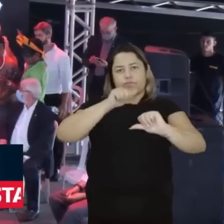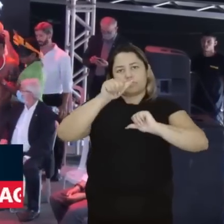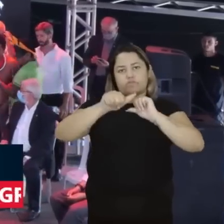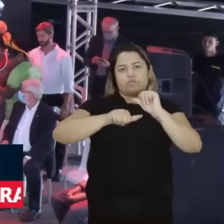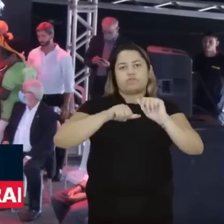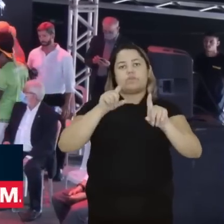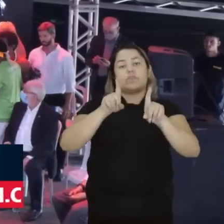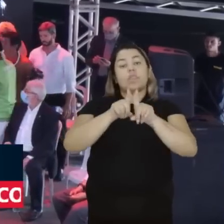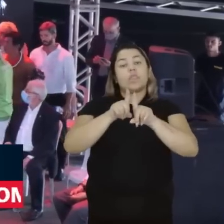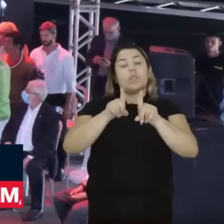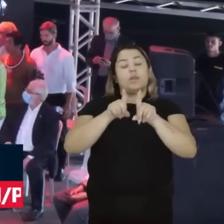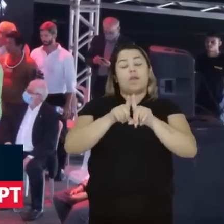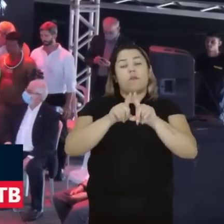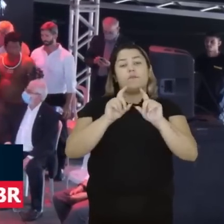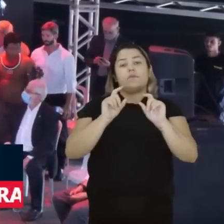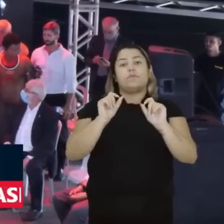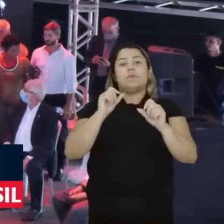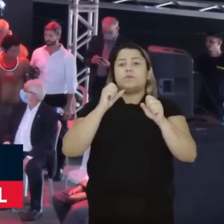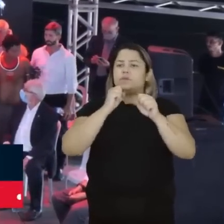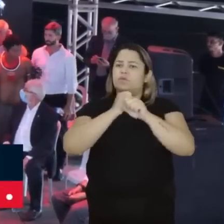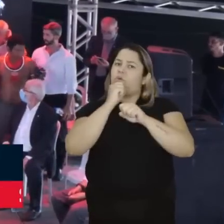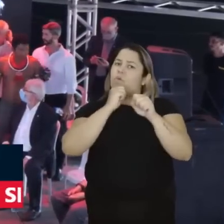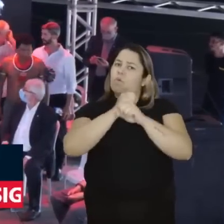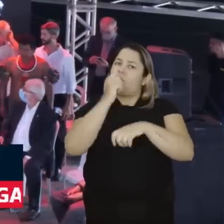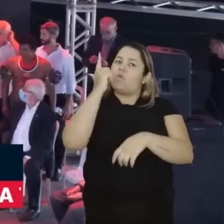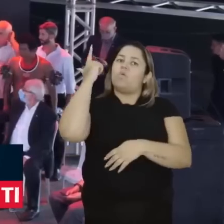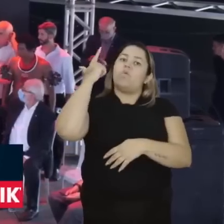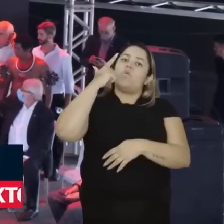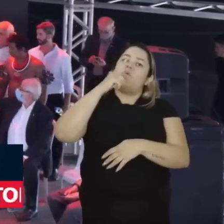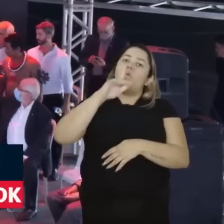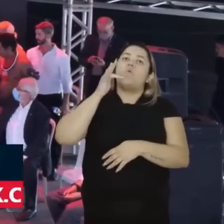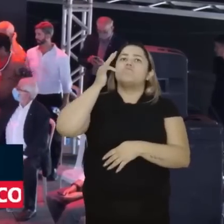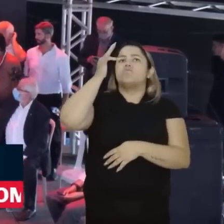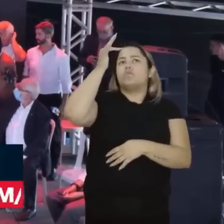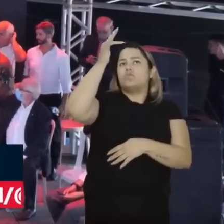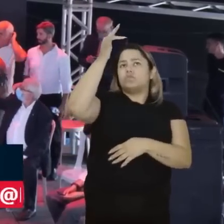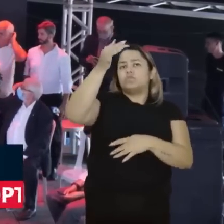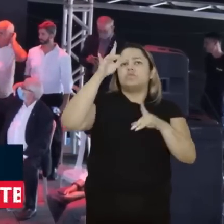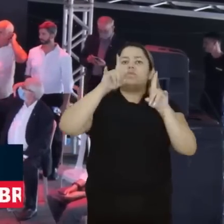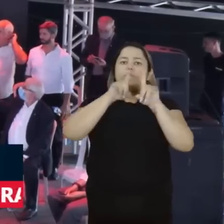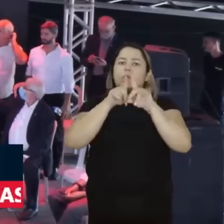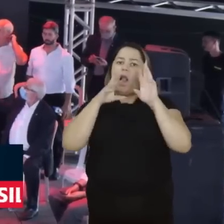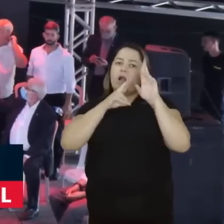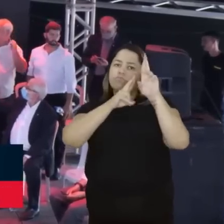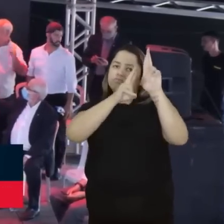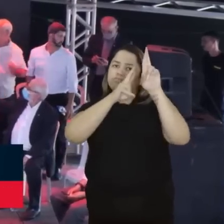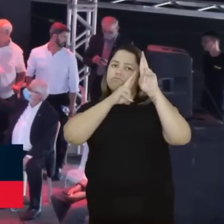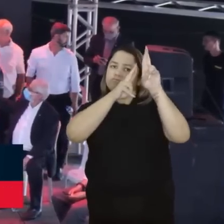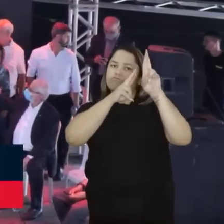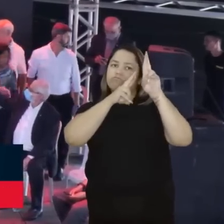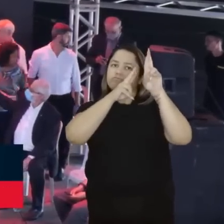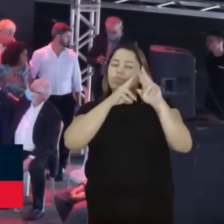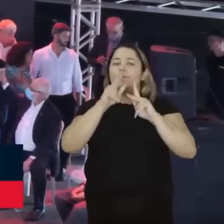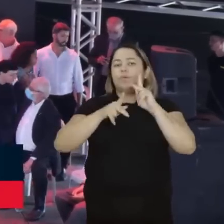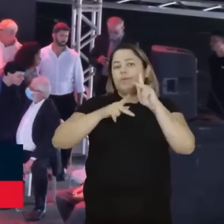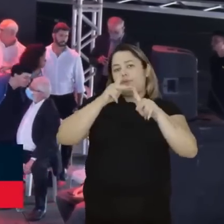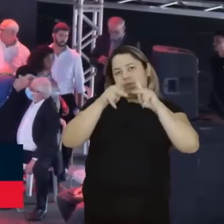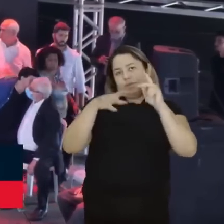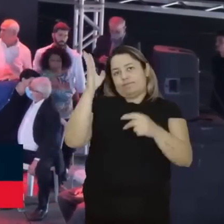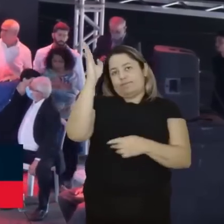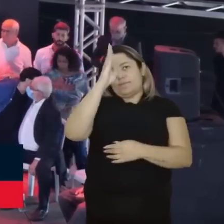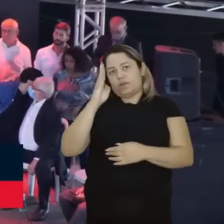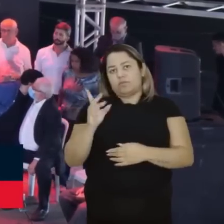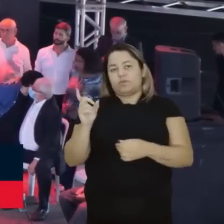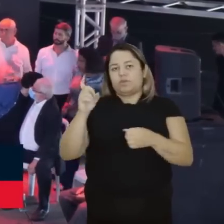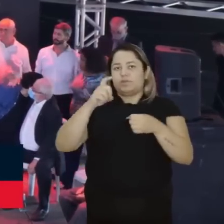cenário, vamos reconstruir um outro futuro, vamos semear esperança e o povo brasileiro vai voltar a ser feliz